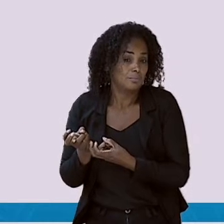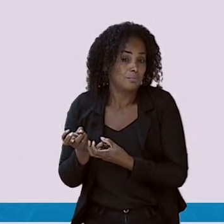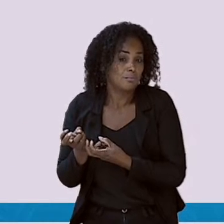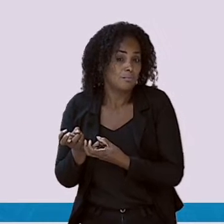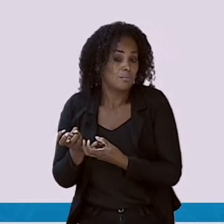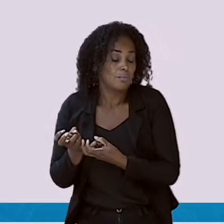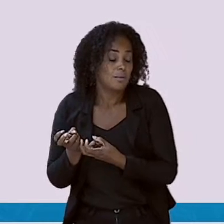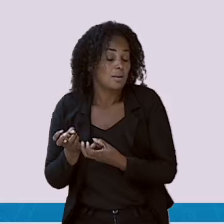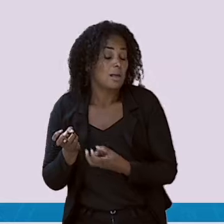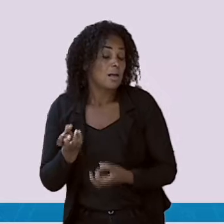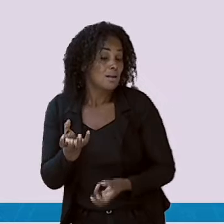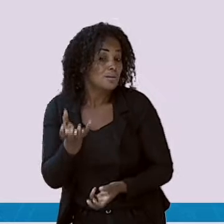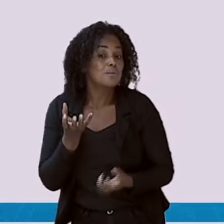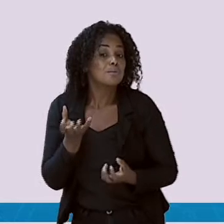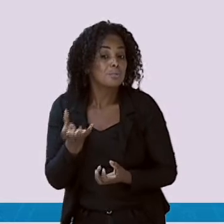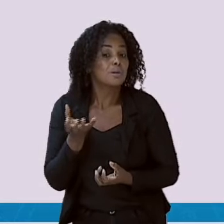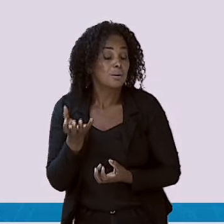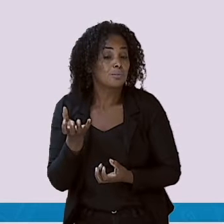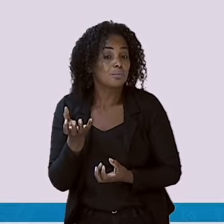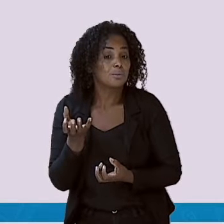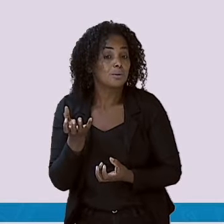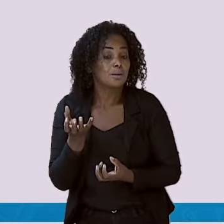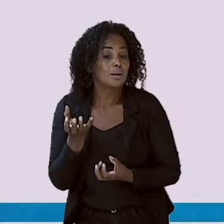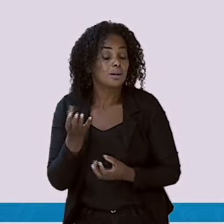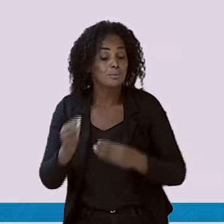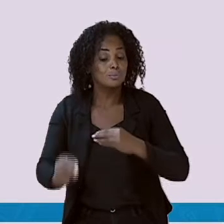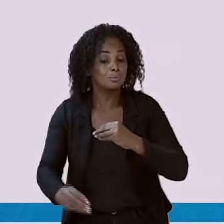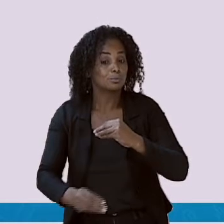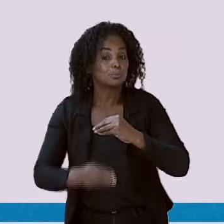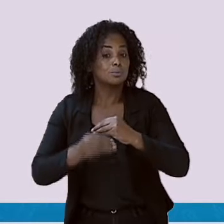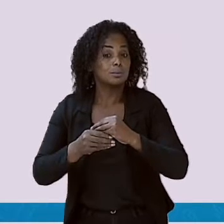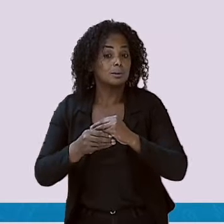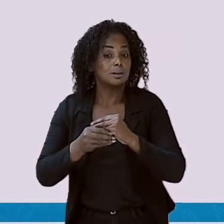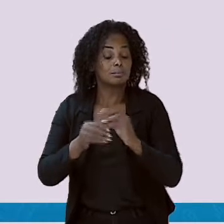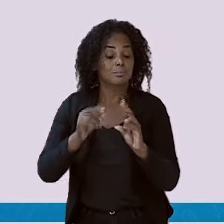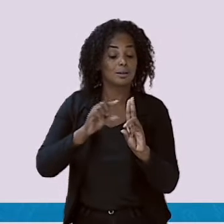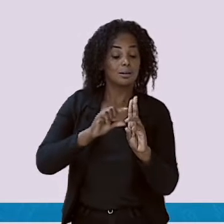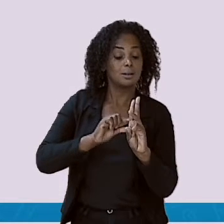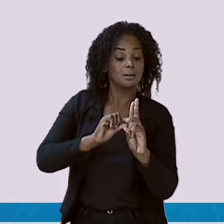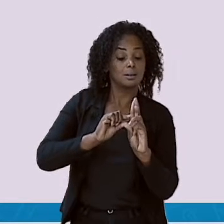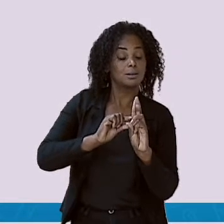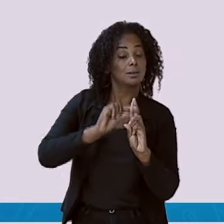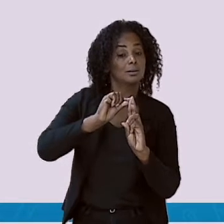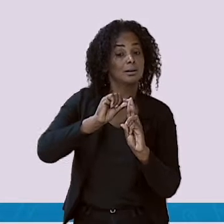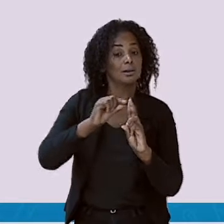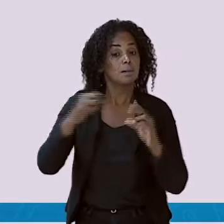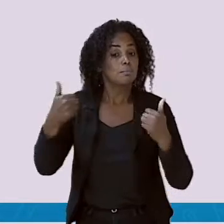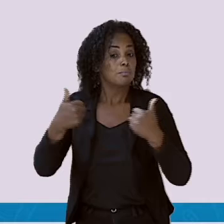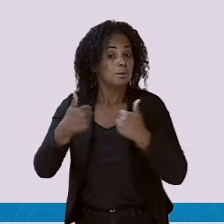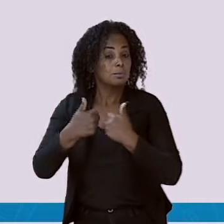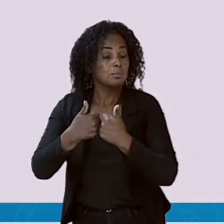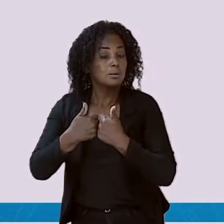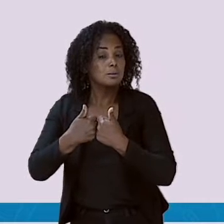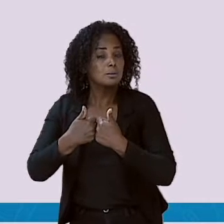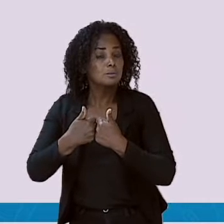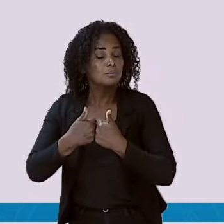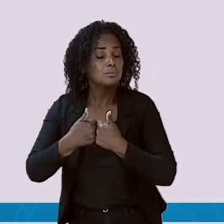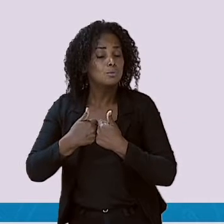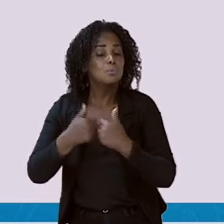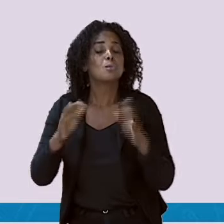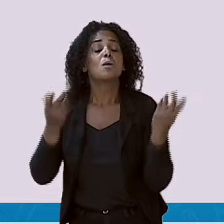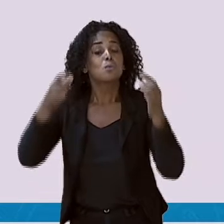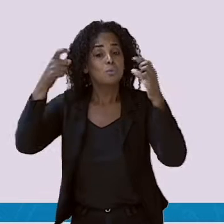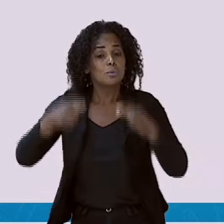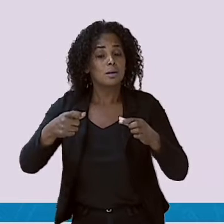quero arredondar a dezena mais próxima. Então, o que que eu faço? Primeiro, eu preciso de saber onde está a minha dezena.